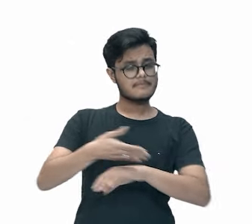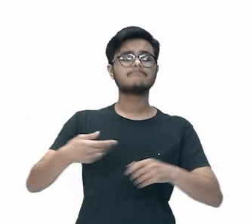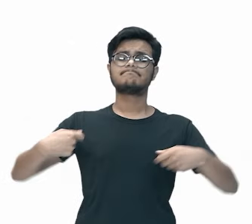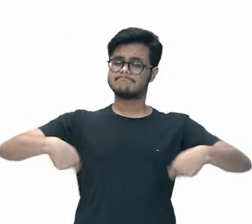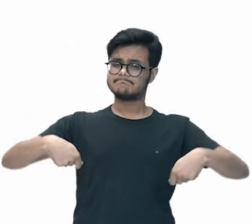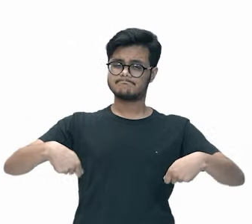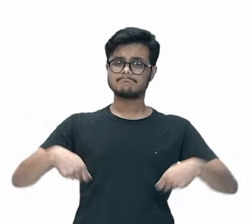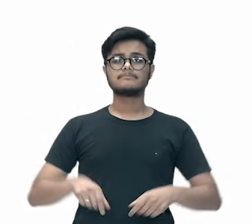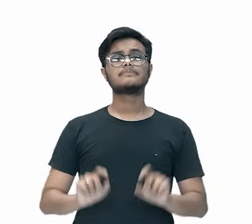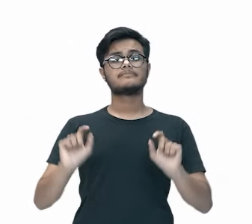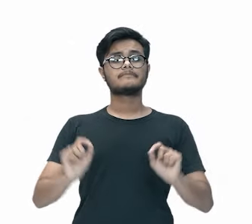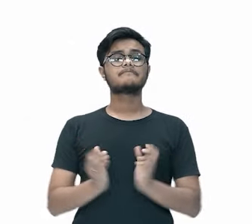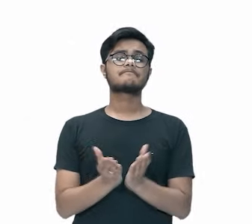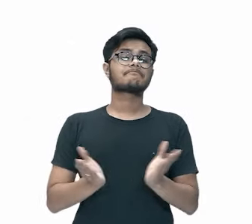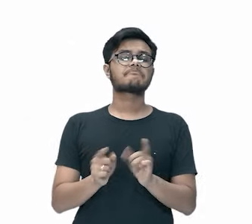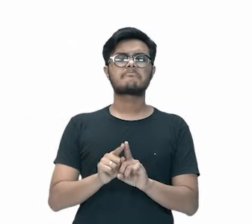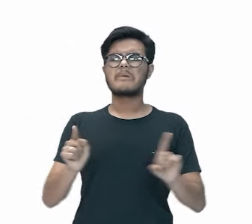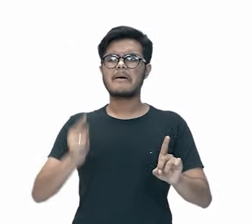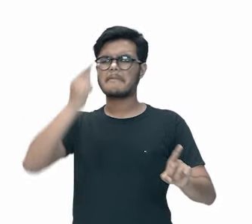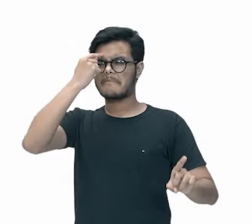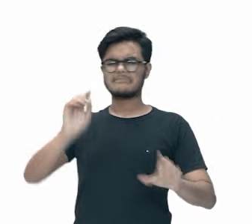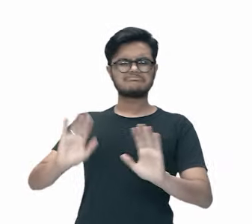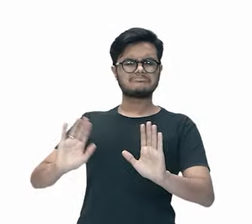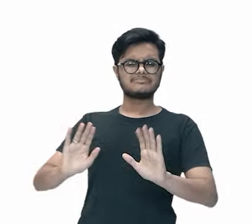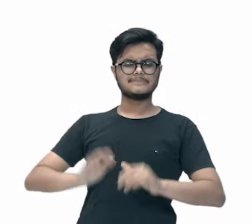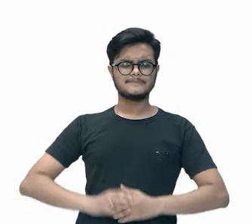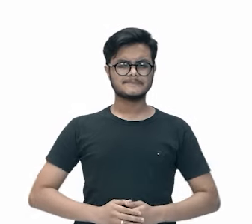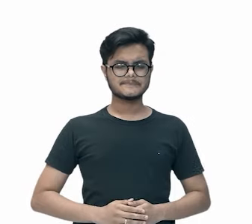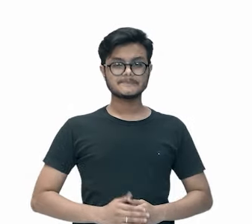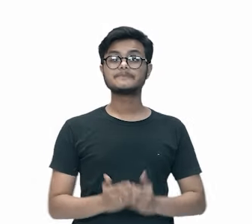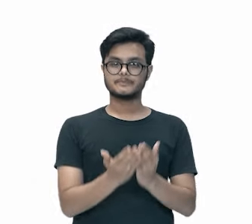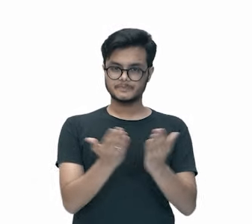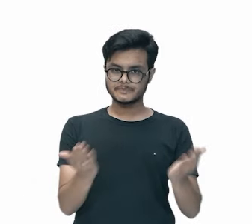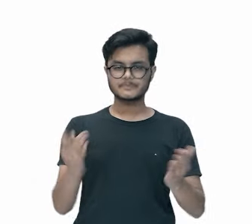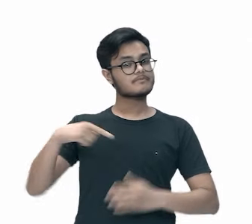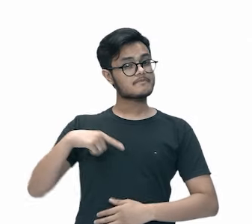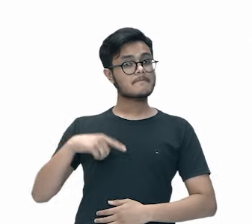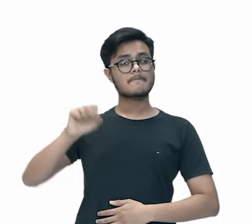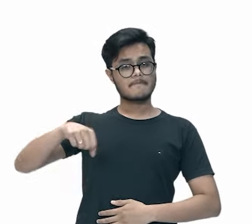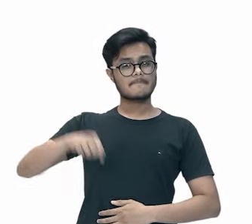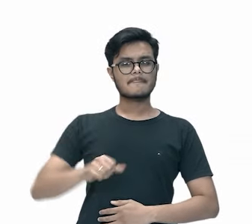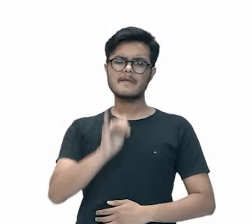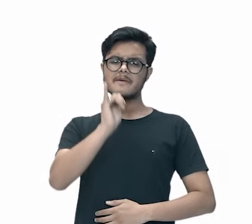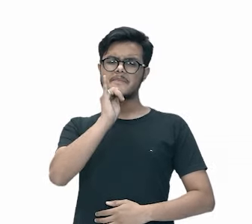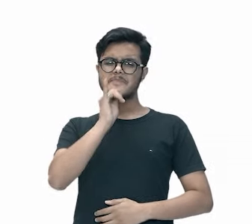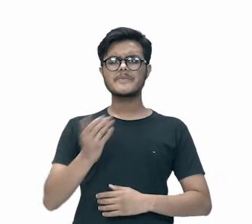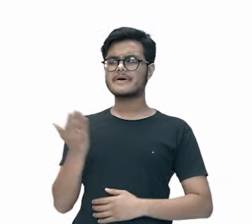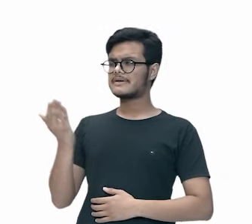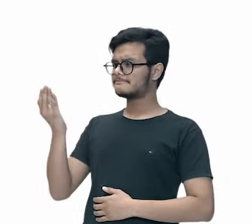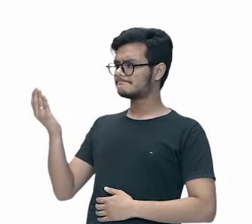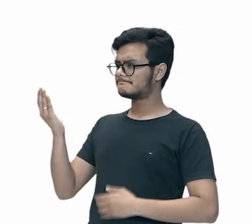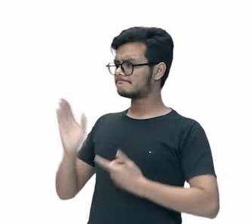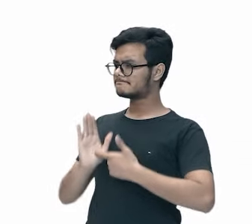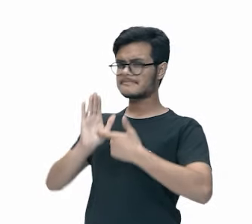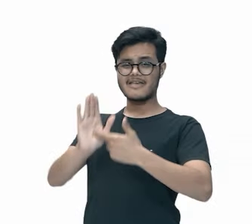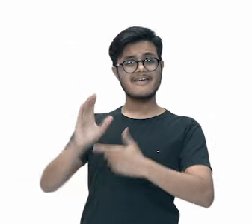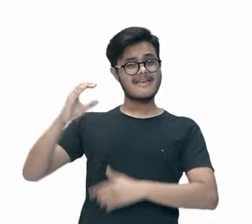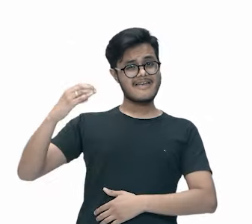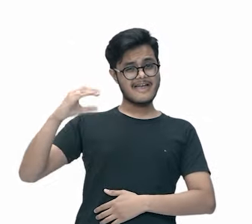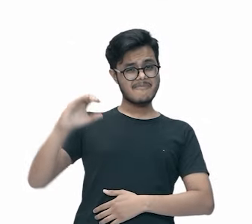que às vezes a gente nem imagina, tá? Então, eu trouxe aí alguns exemplos, né, de hidrocarbonetos no